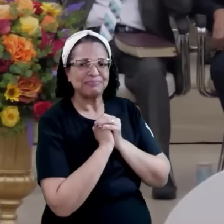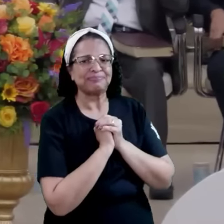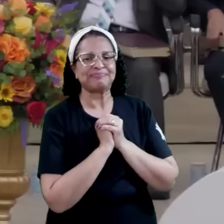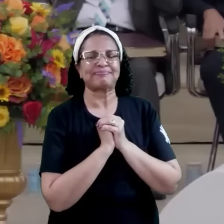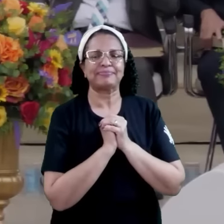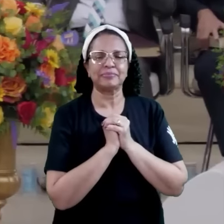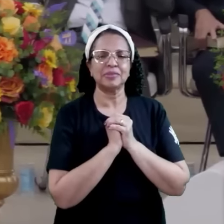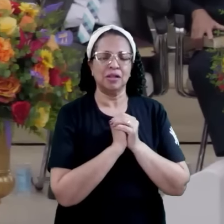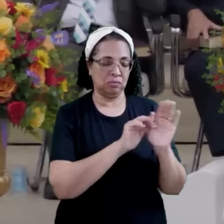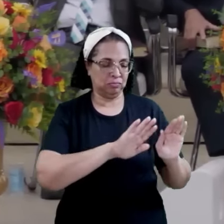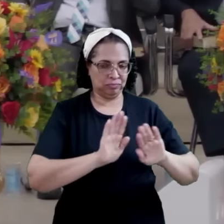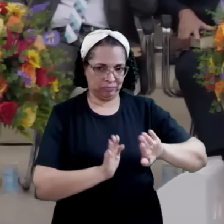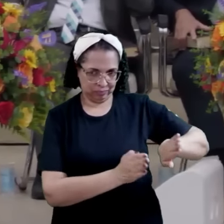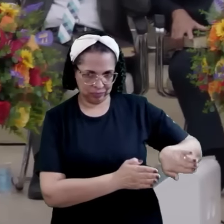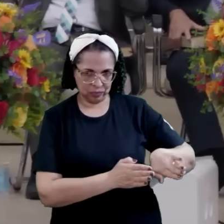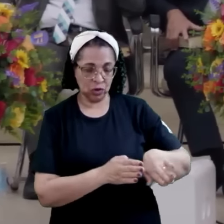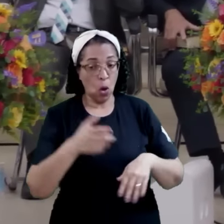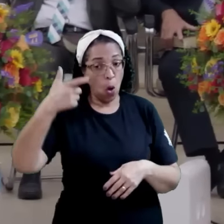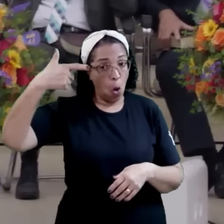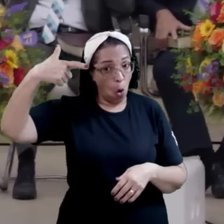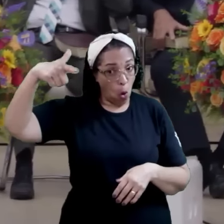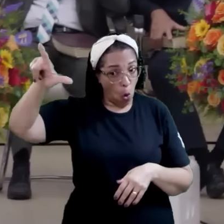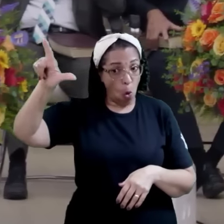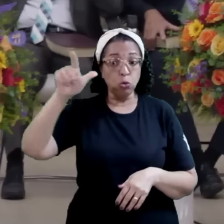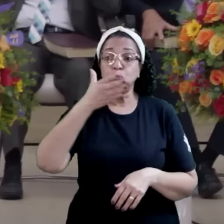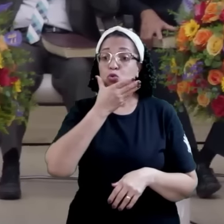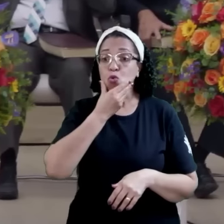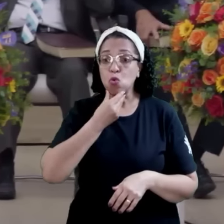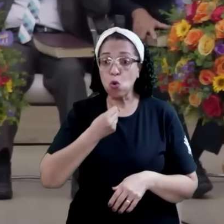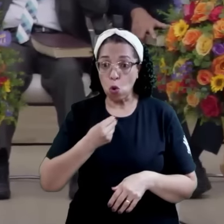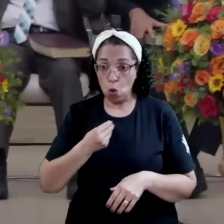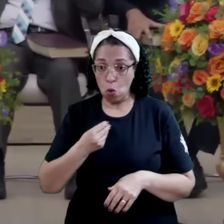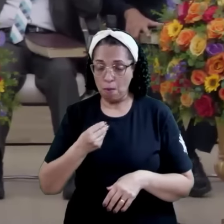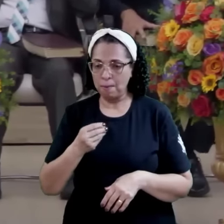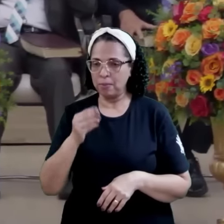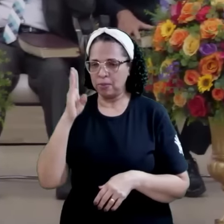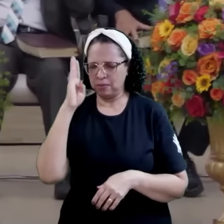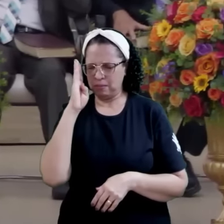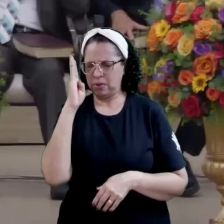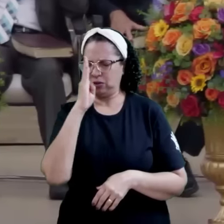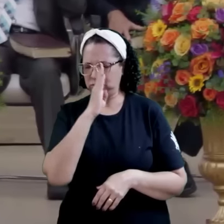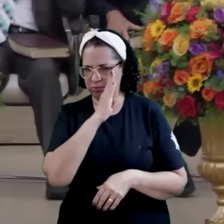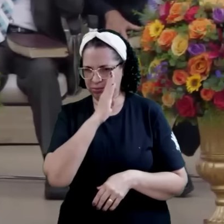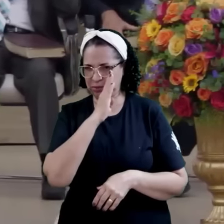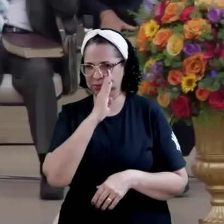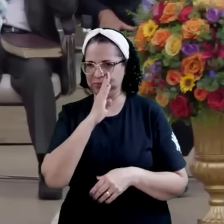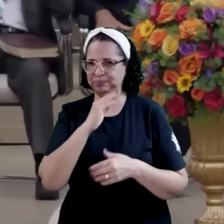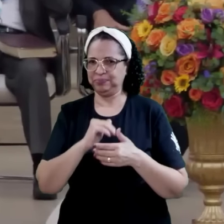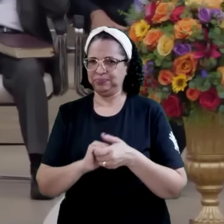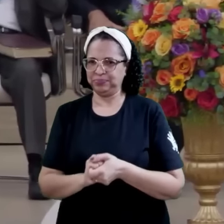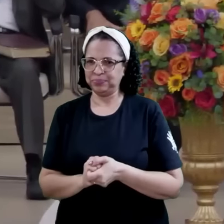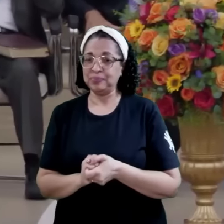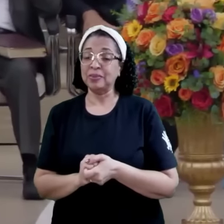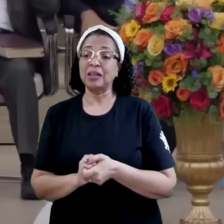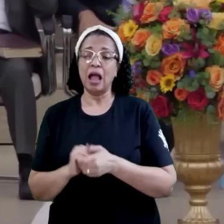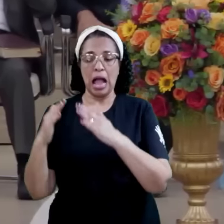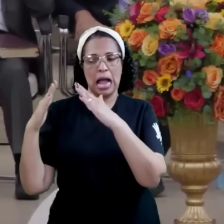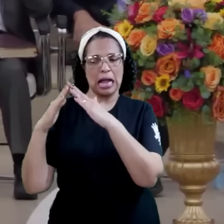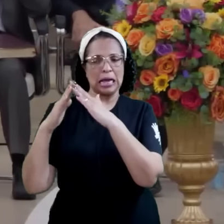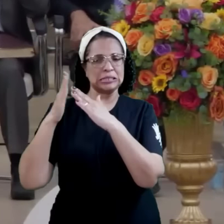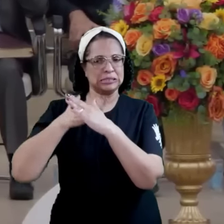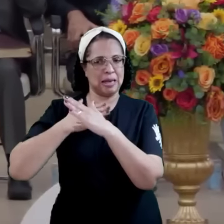Nazareno Jesus ó o senhor vem outra hora ou Disfarça que vai embora eu entro em casa o senhor volta depois entra pela porta do su eu moro tal